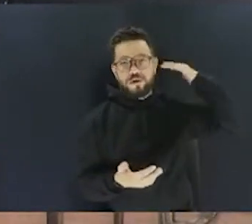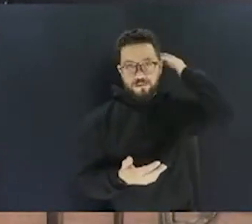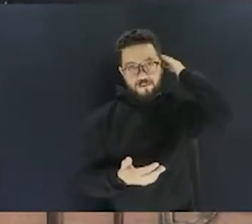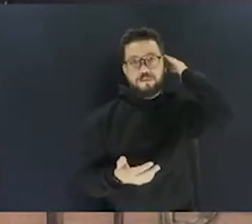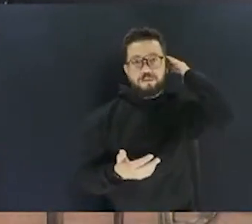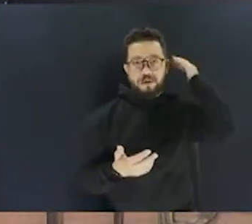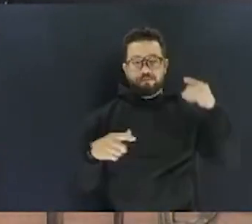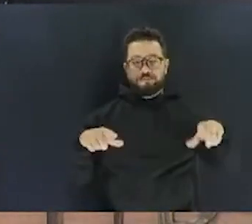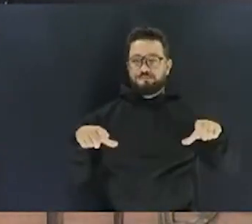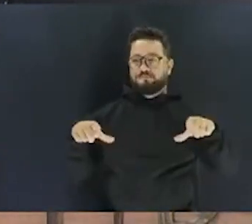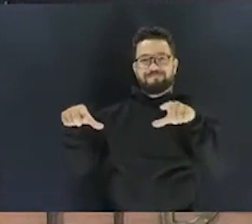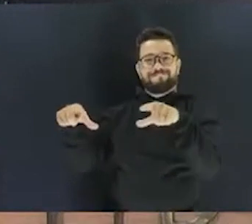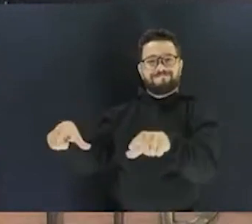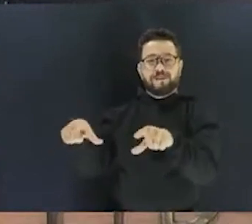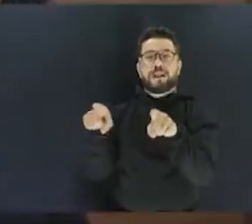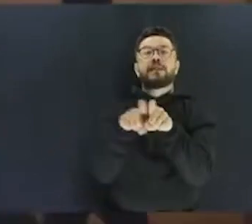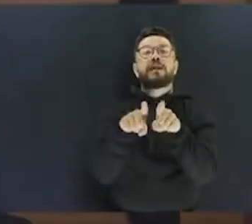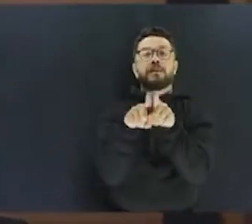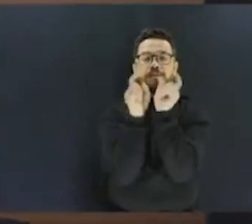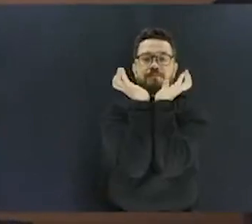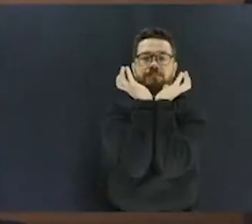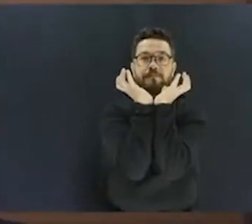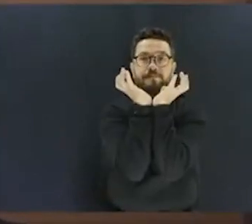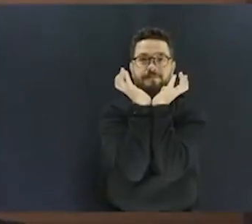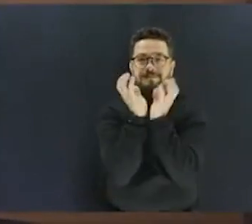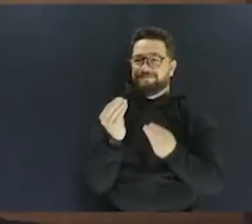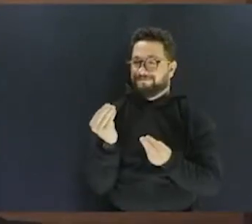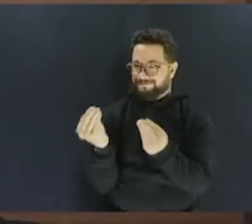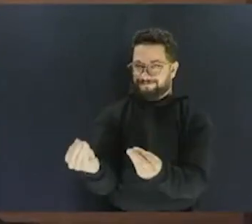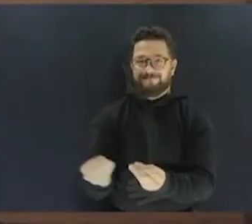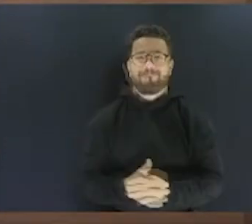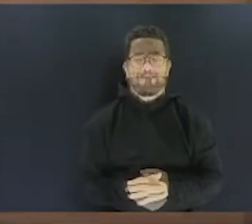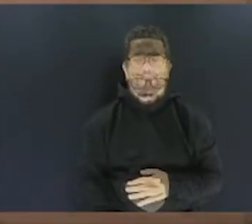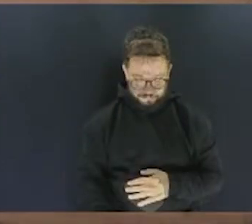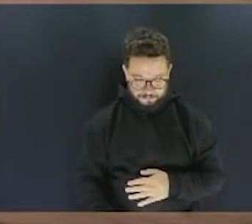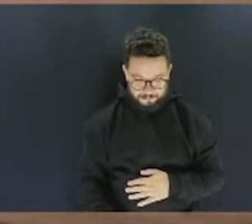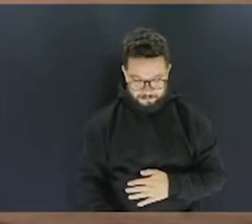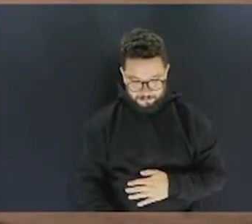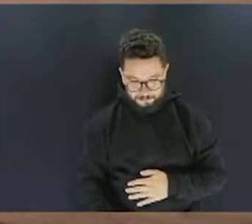também o diploma por este reconhecimento. Peço mais 30 segundos para o registro.